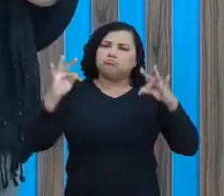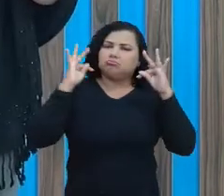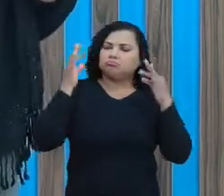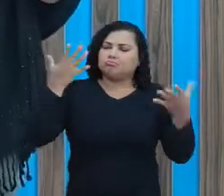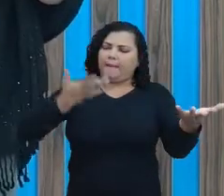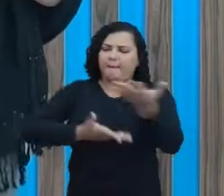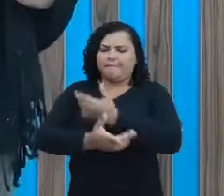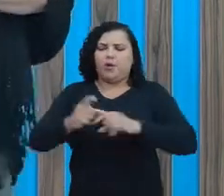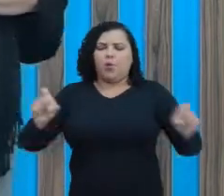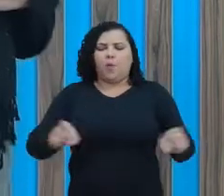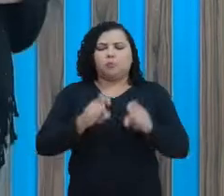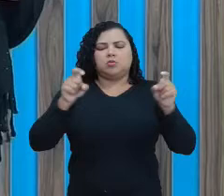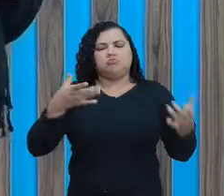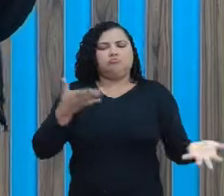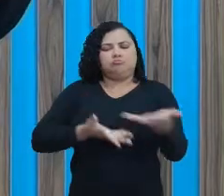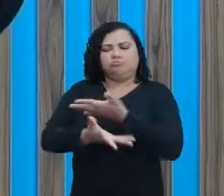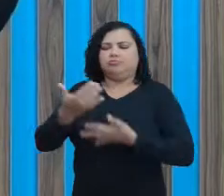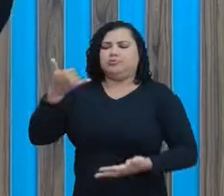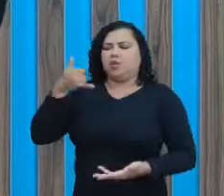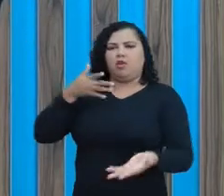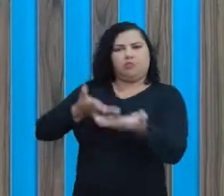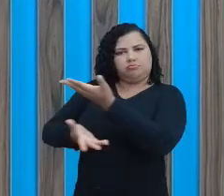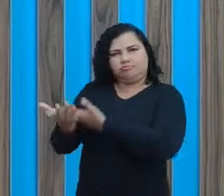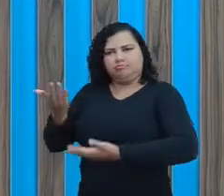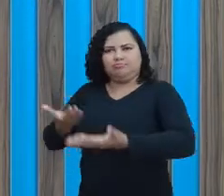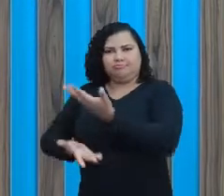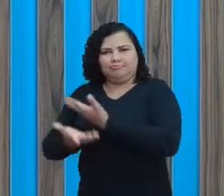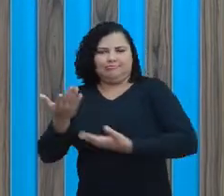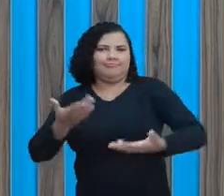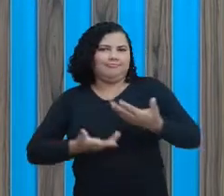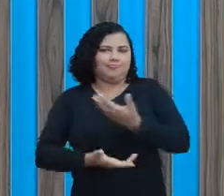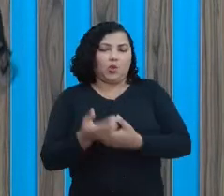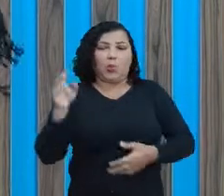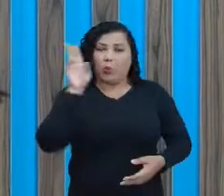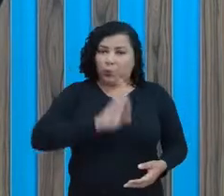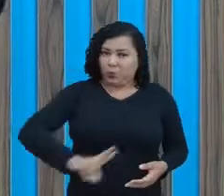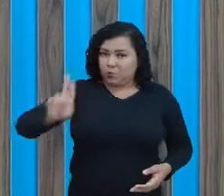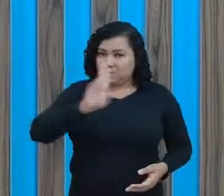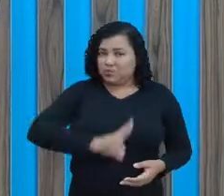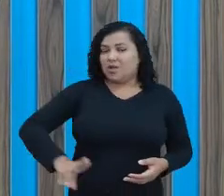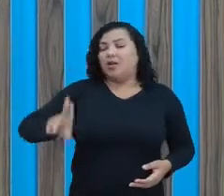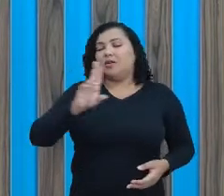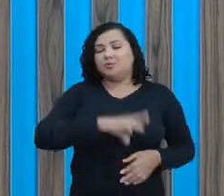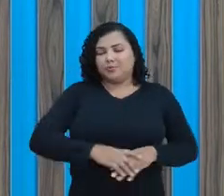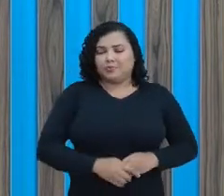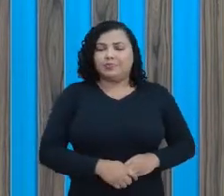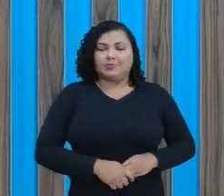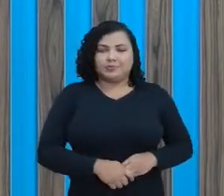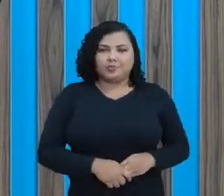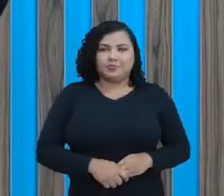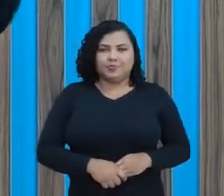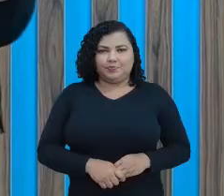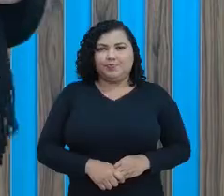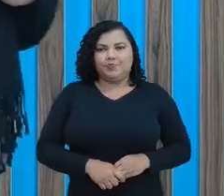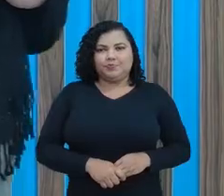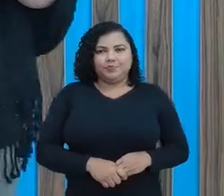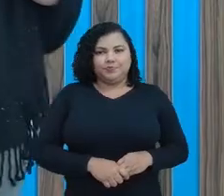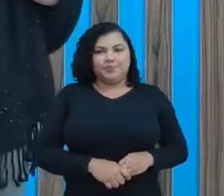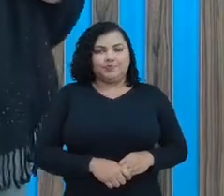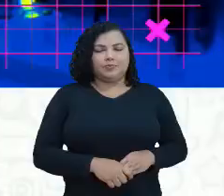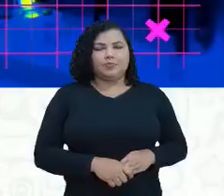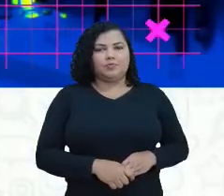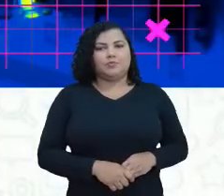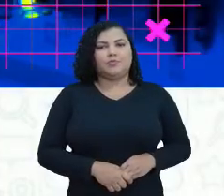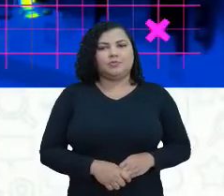o computador, com o celular, com o videogame, né, e com outras formas de interação digital.